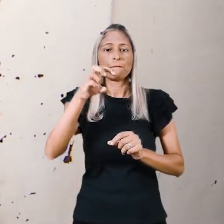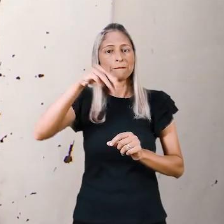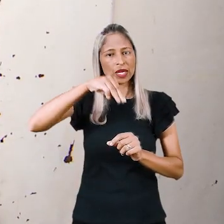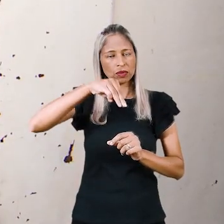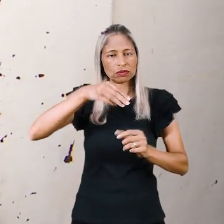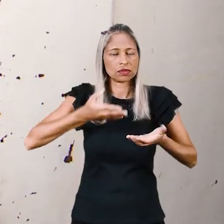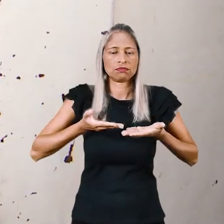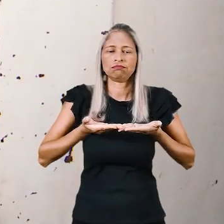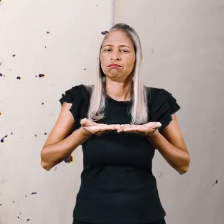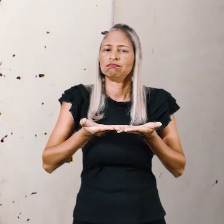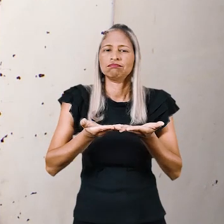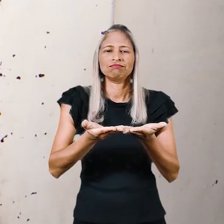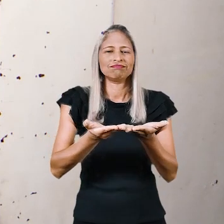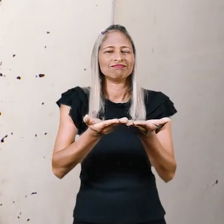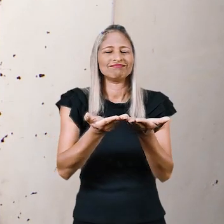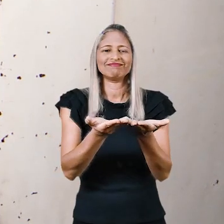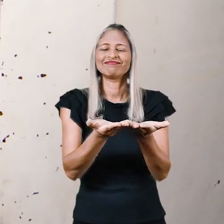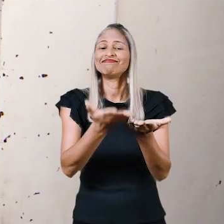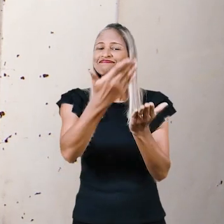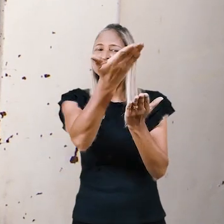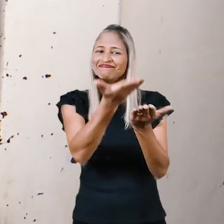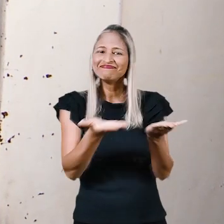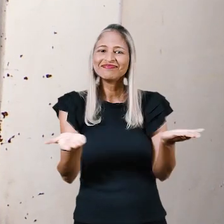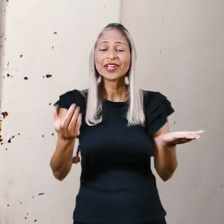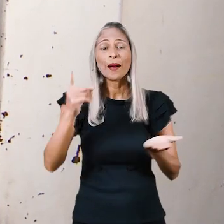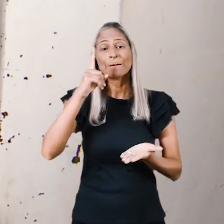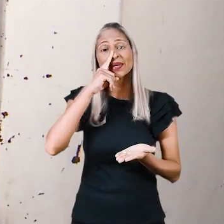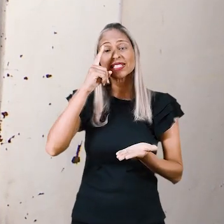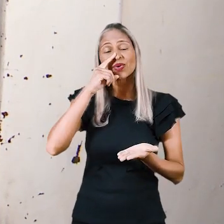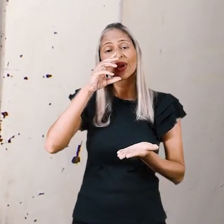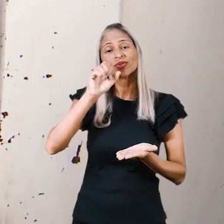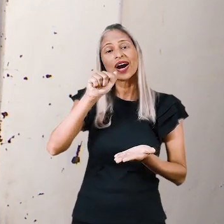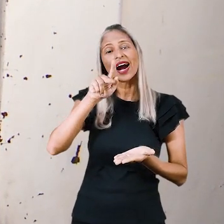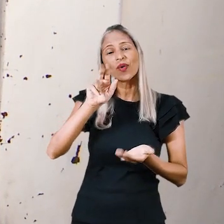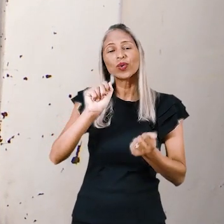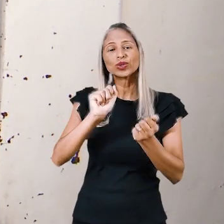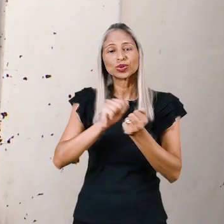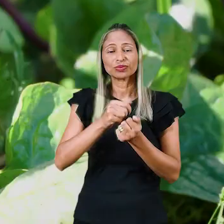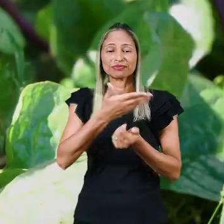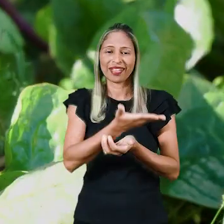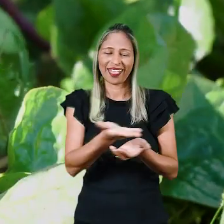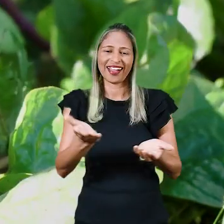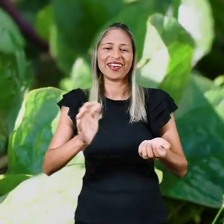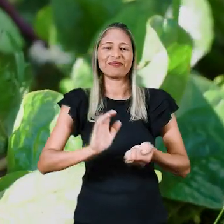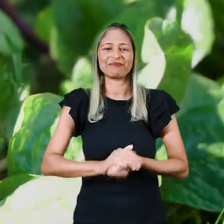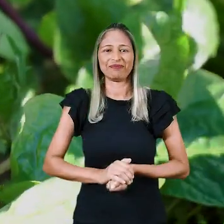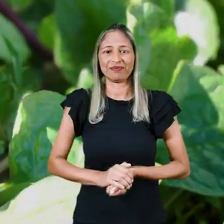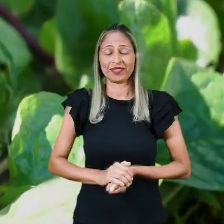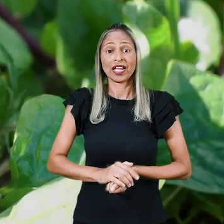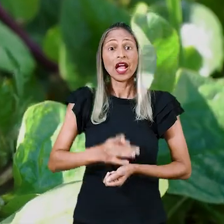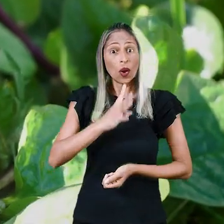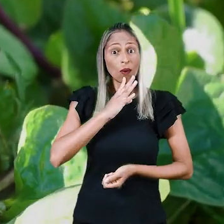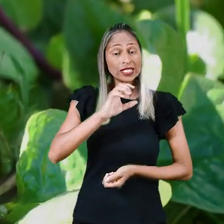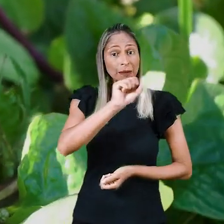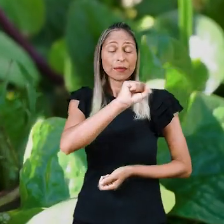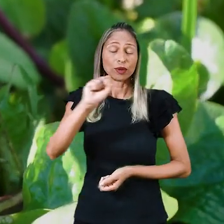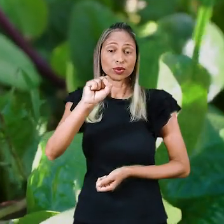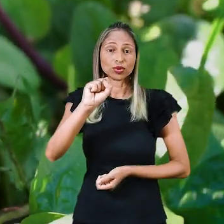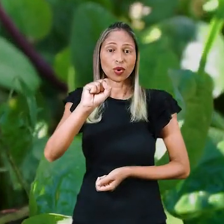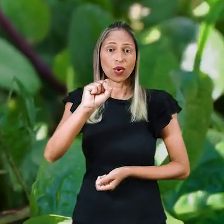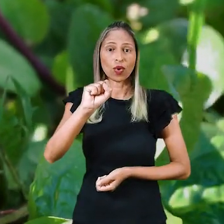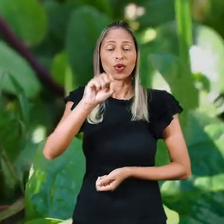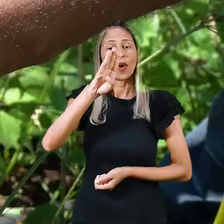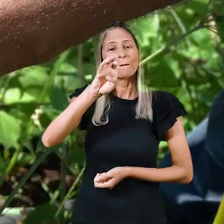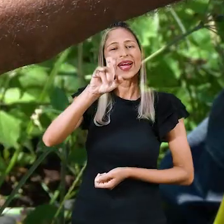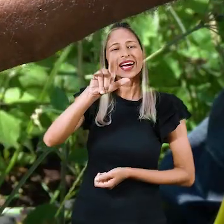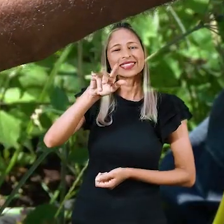o resultado da nossa receita biscoito de angu com beldroega. Igual eu conheci com meu sogro,